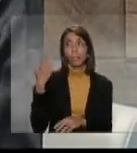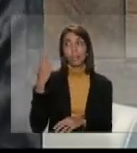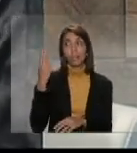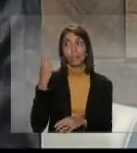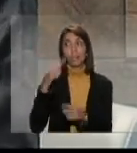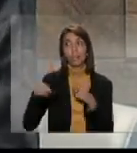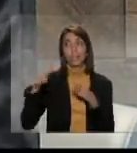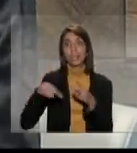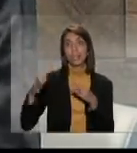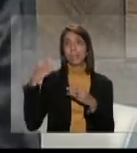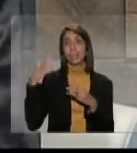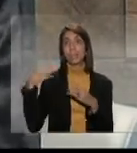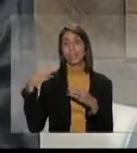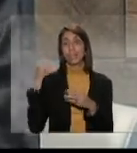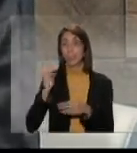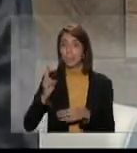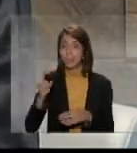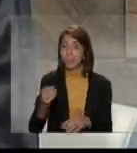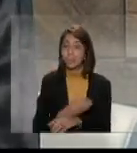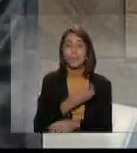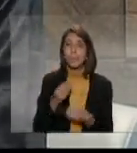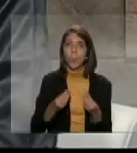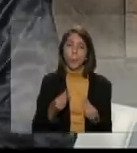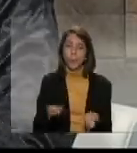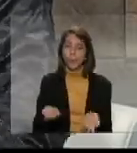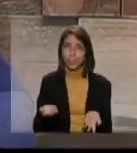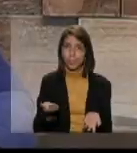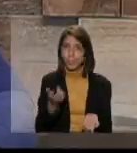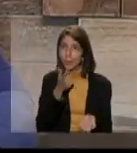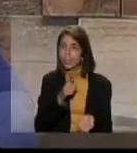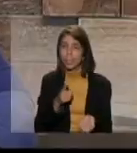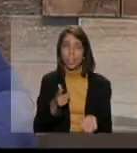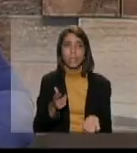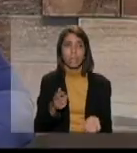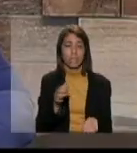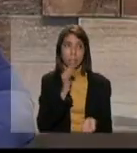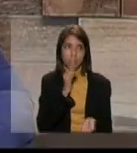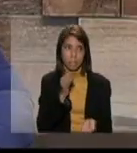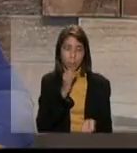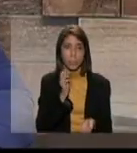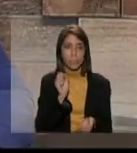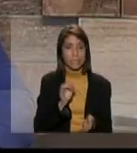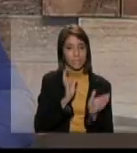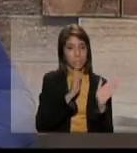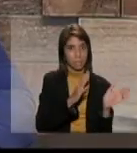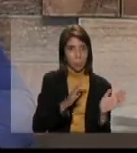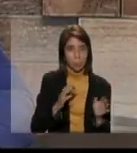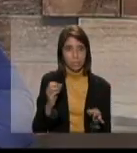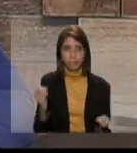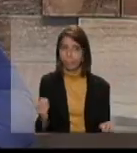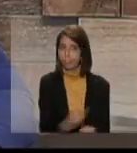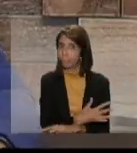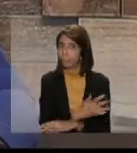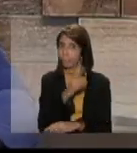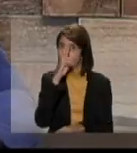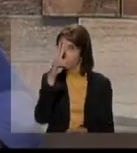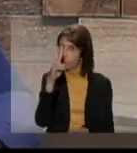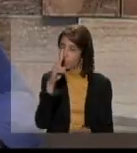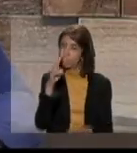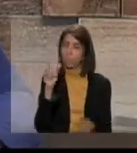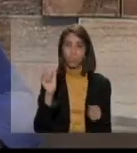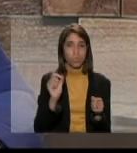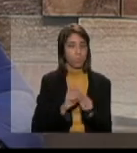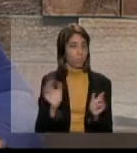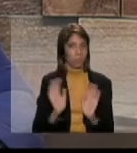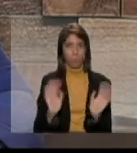você teve lá três semanas atrás e aqui os cuidados por exemplo se eu tenho uma sequência muito dramática a gente